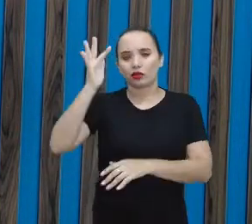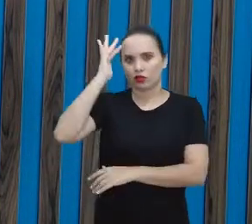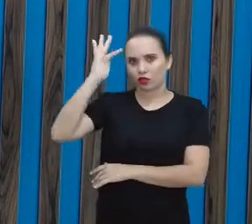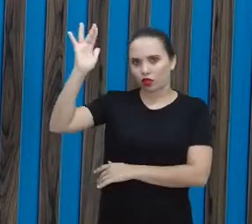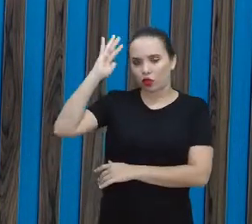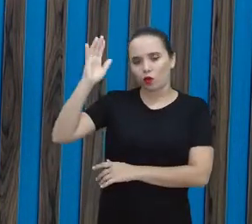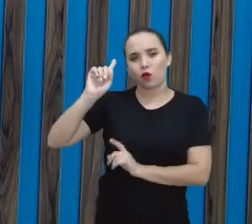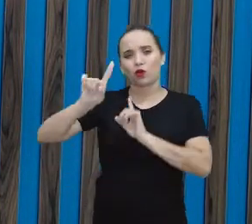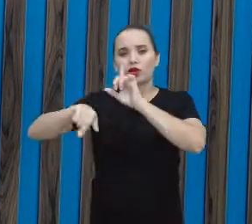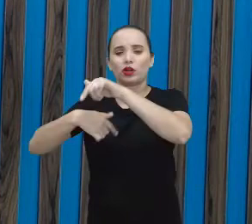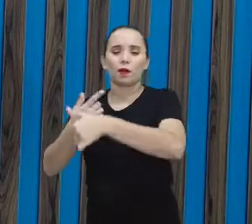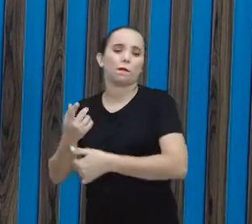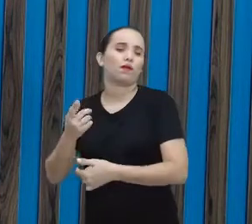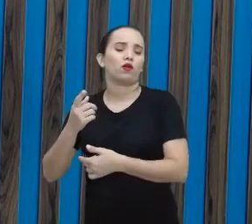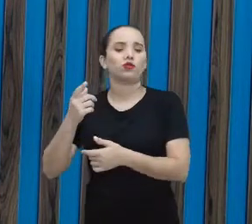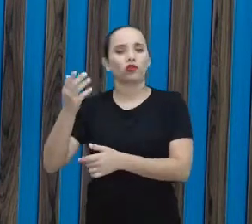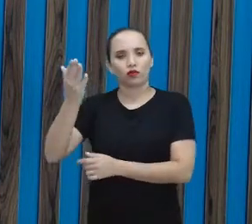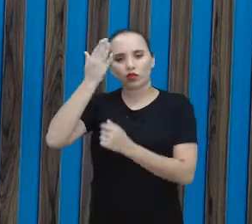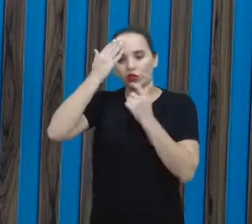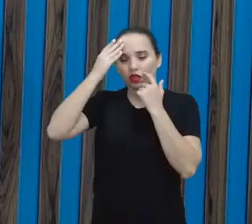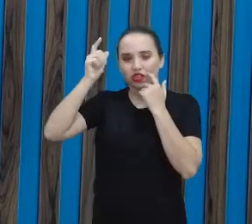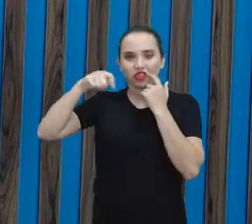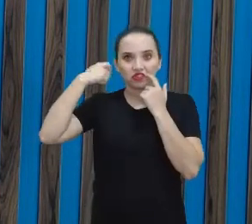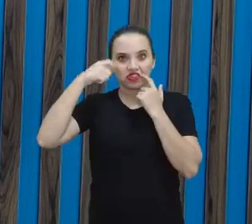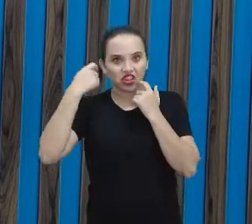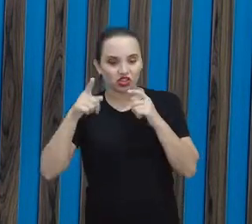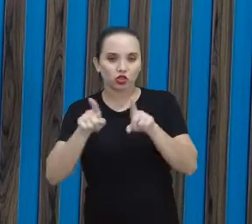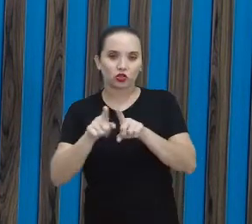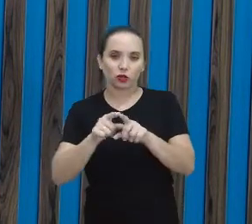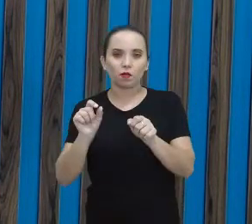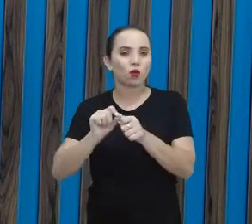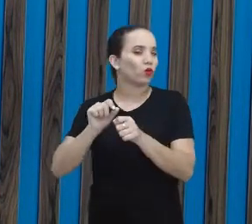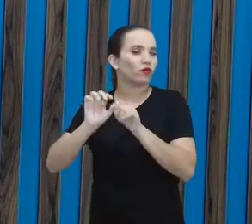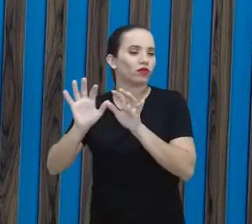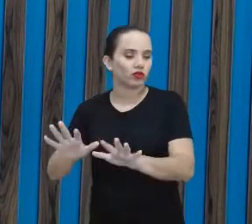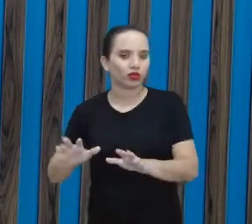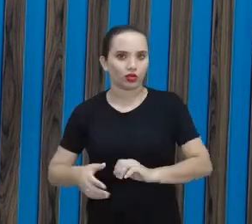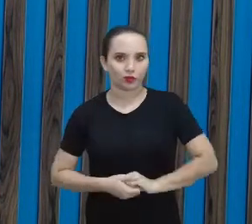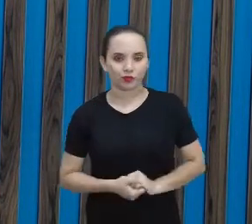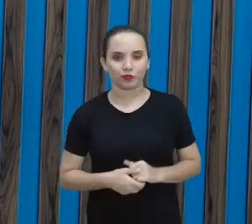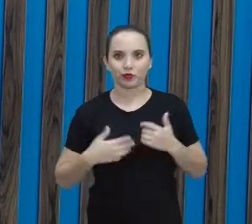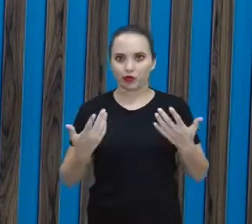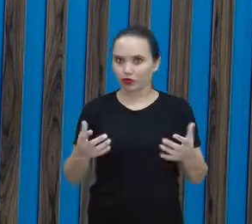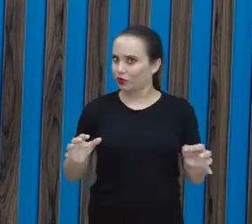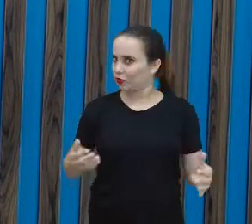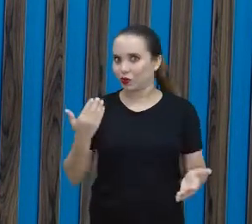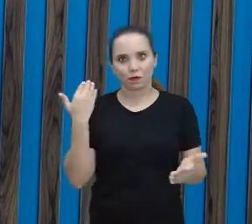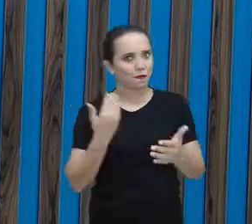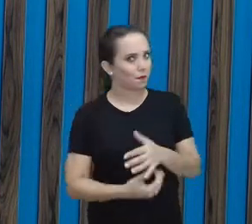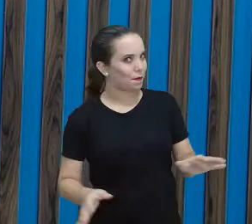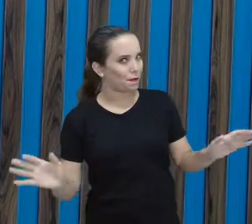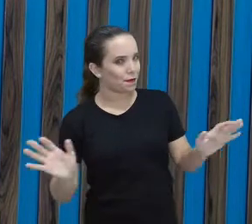e na próxima aula a gente vai ver os artistas e as obras armoriais. Então, não percam que a